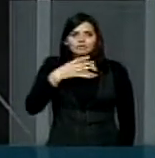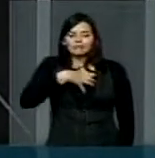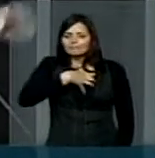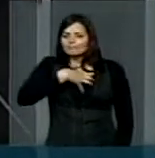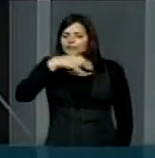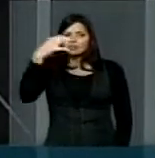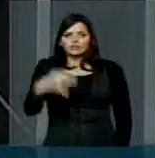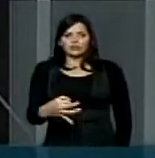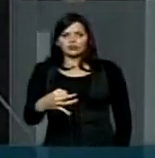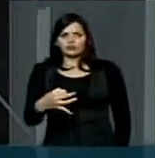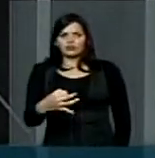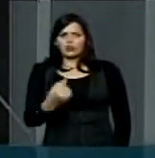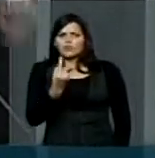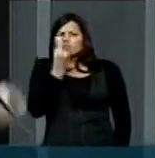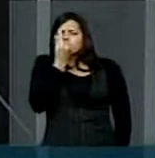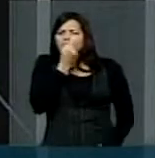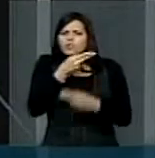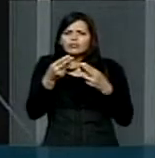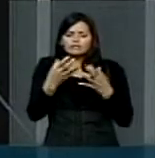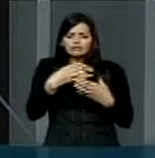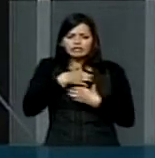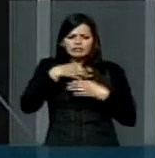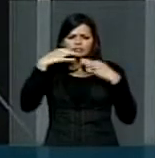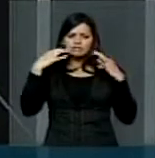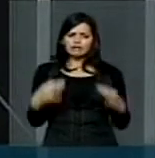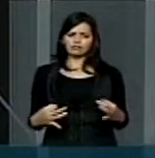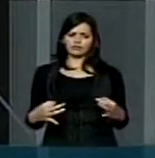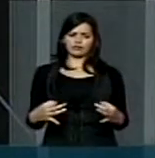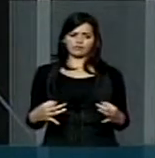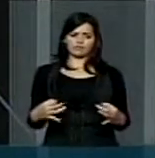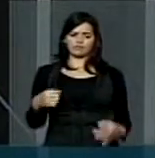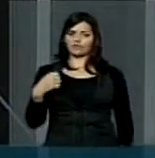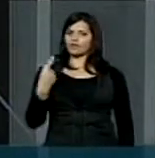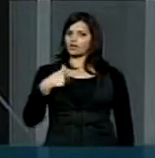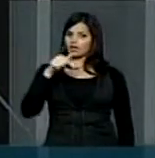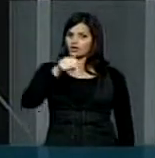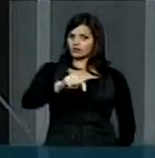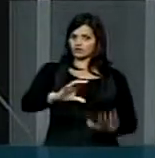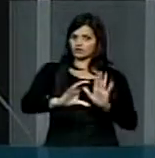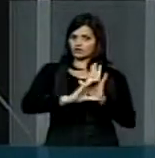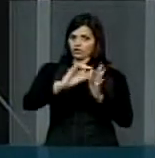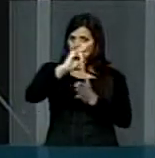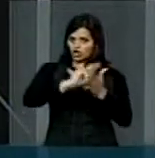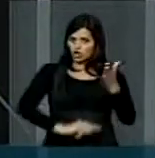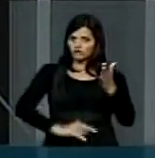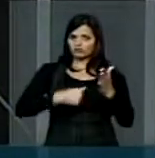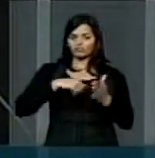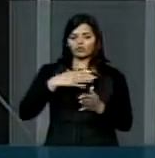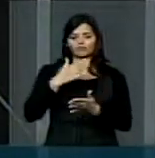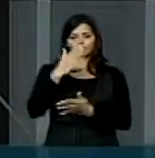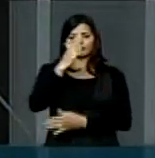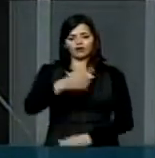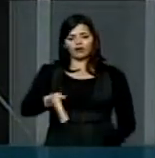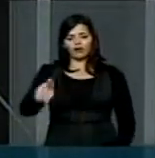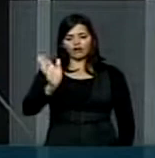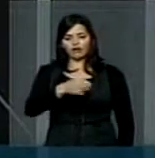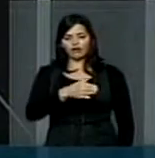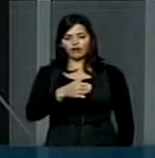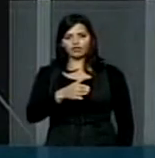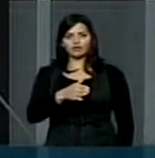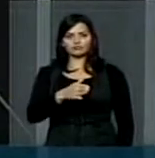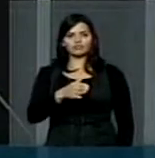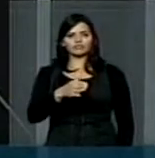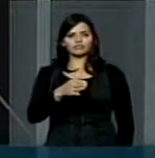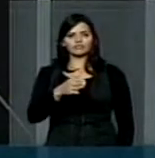senso, um pingo de decência, esse documento haverá de morrer